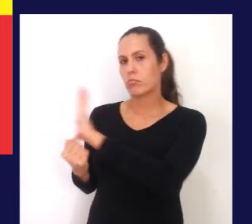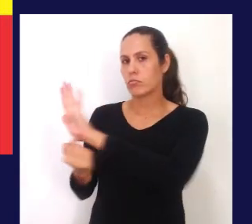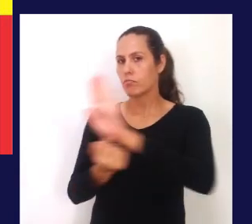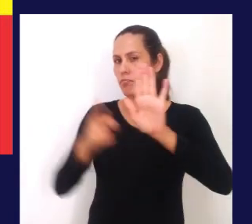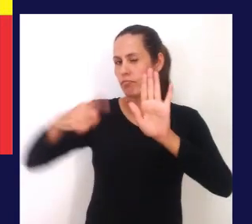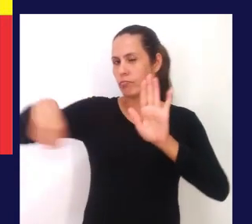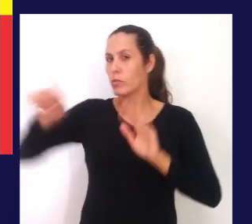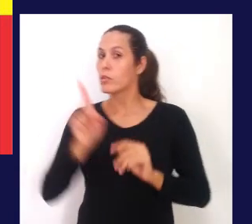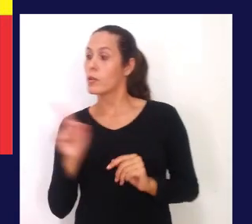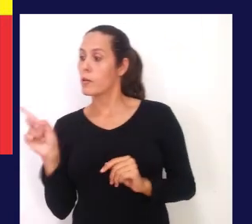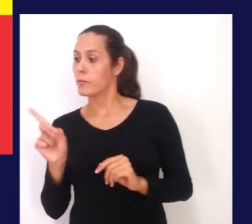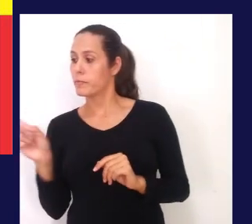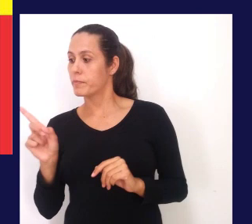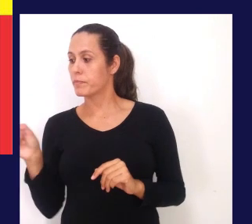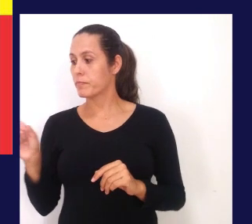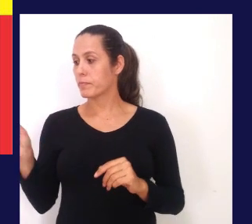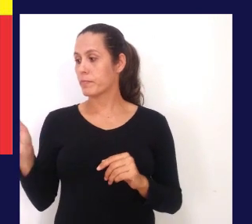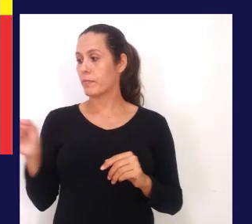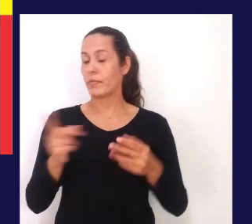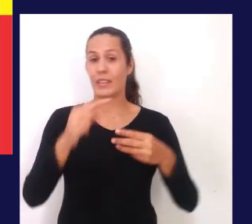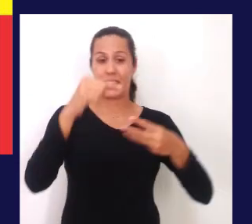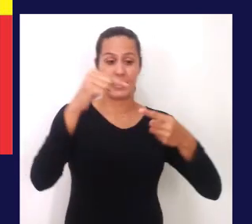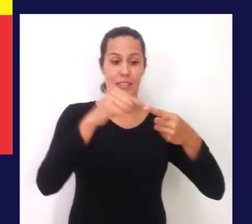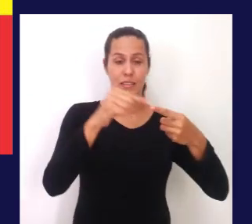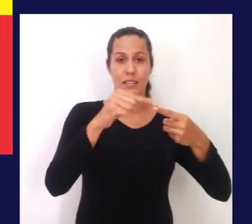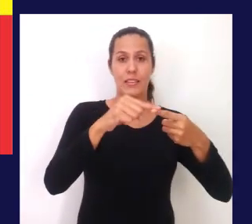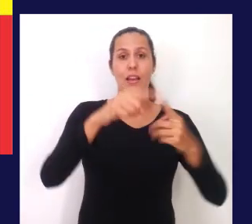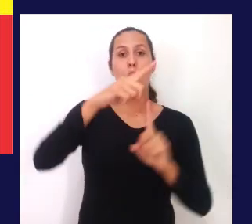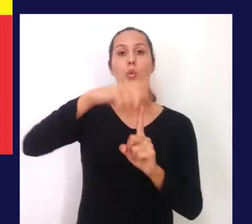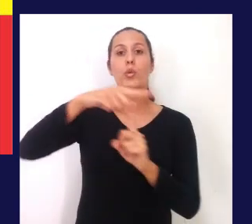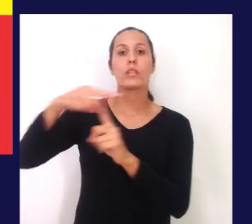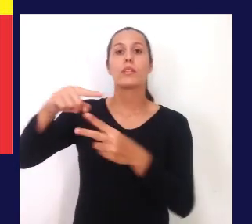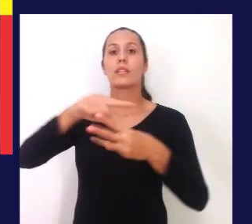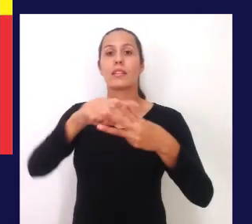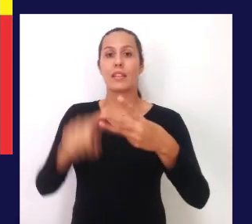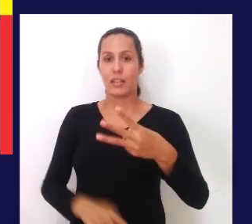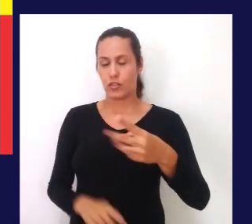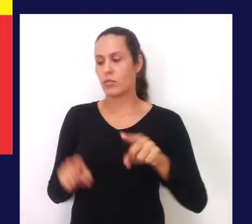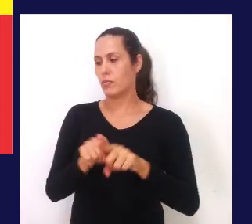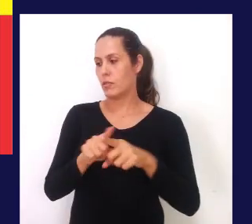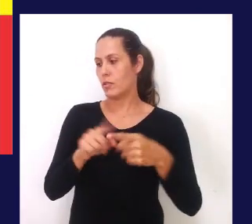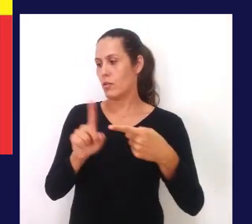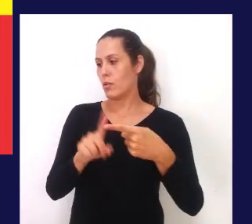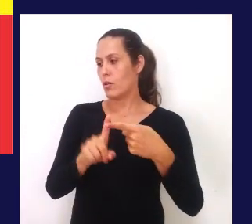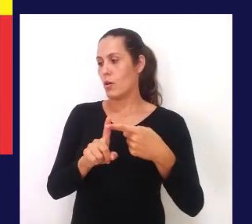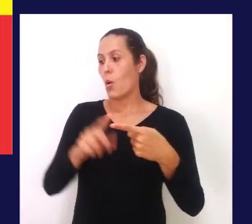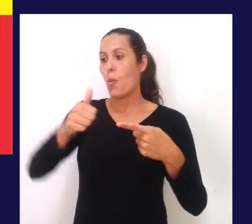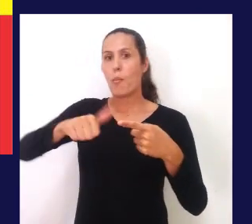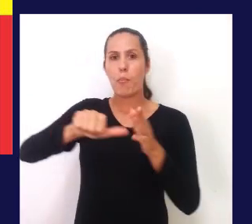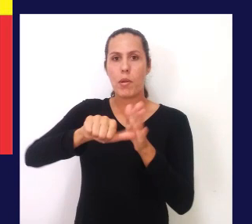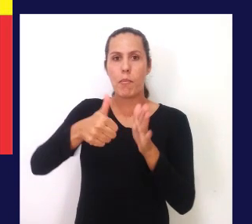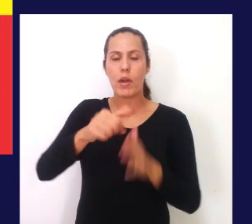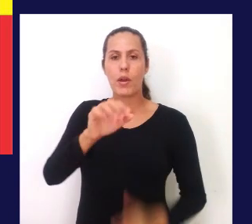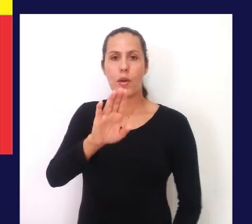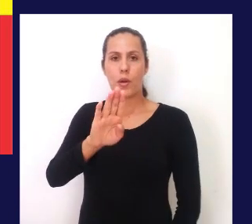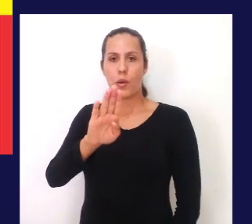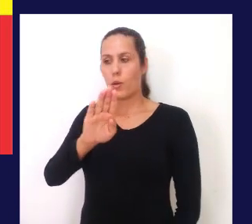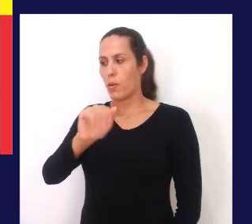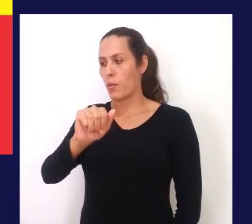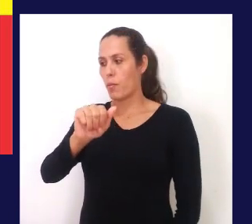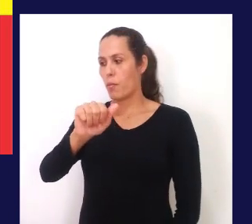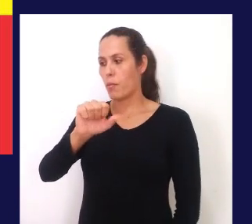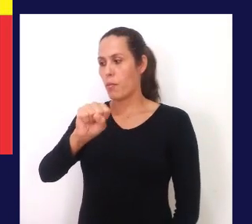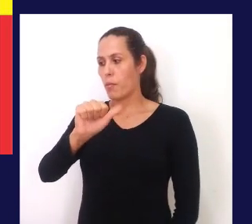pode observar, a gente vai ter três tipos. Eu vou ter o basalto, veja que lindo como é o basalto,